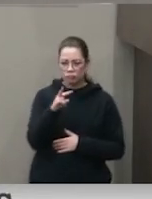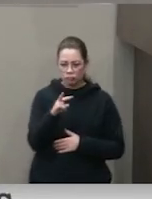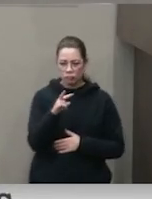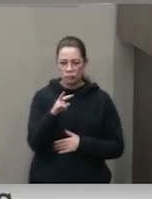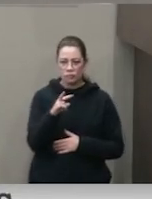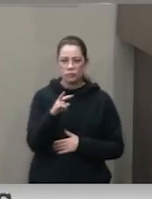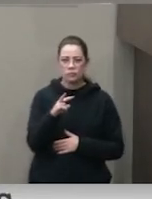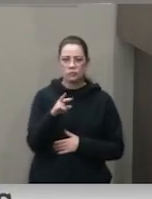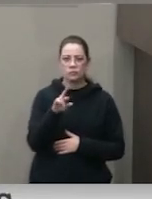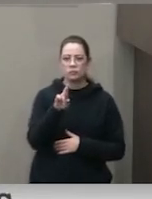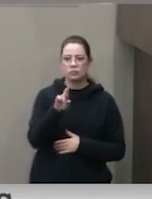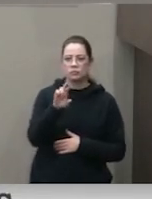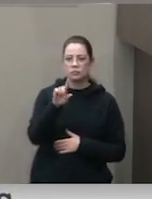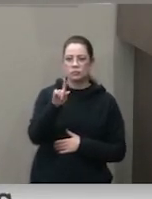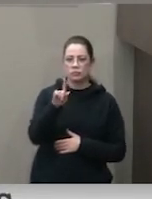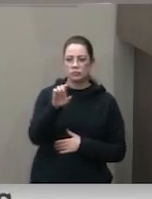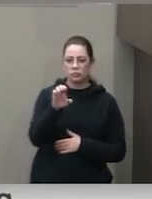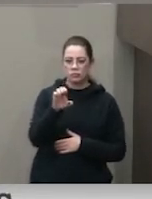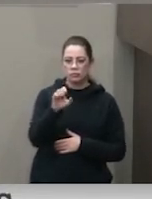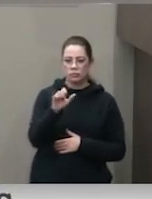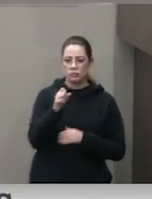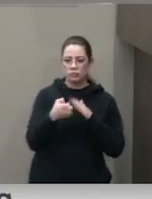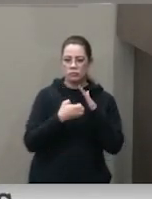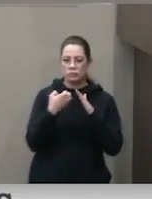cortou as árvores.